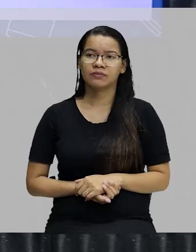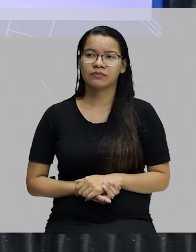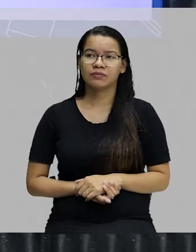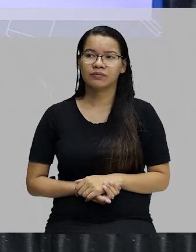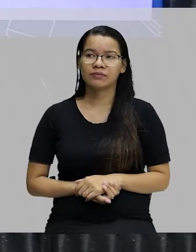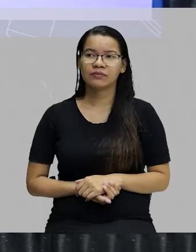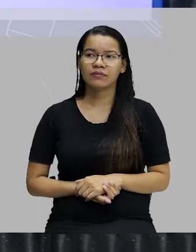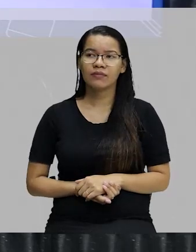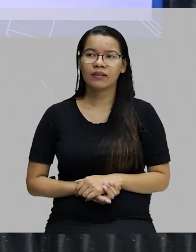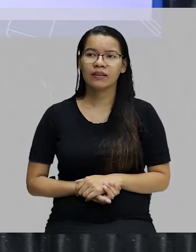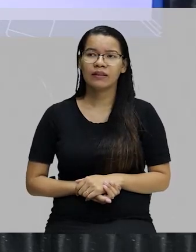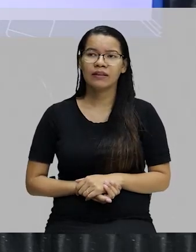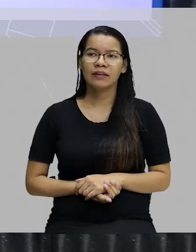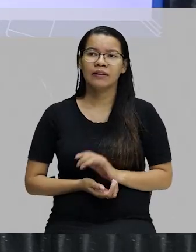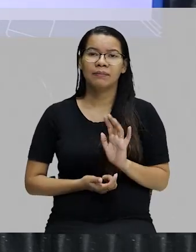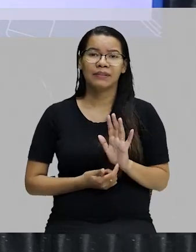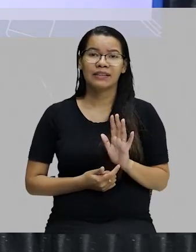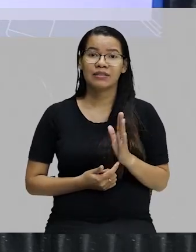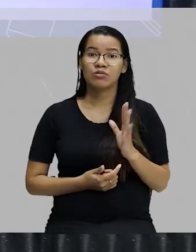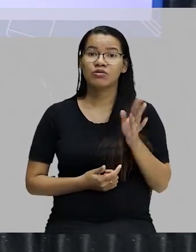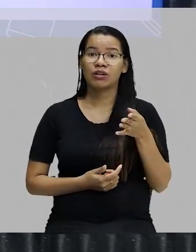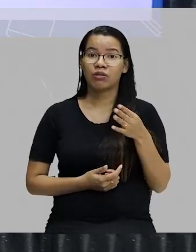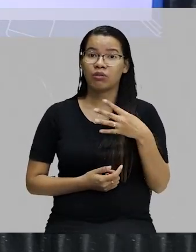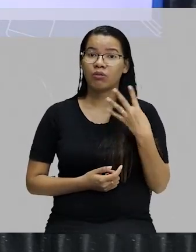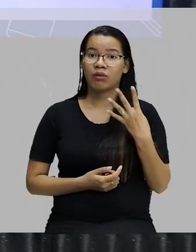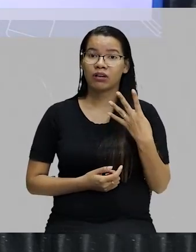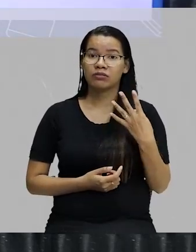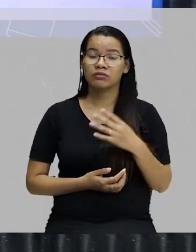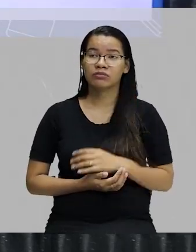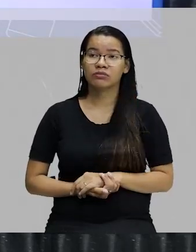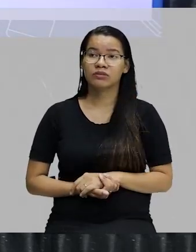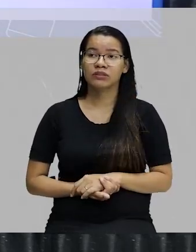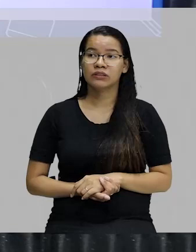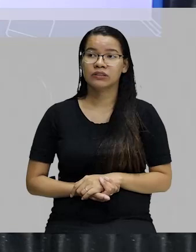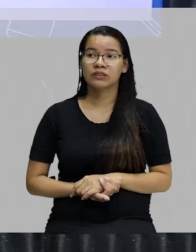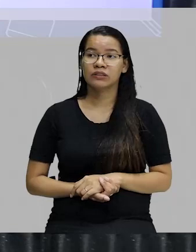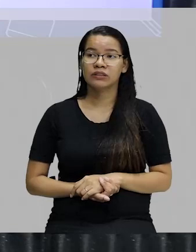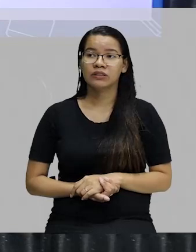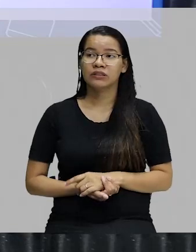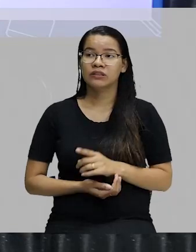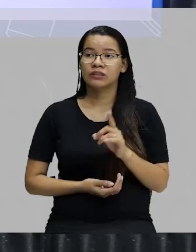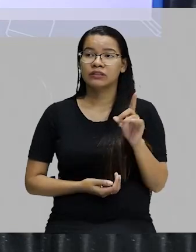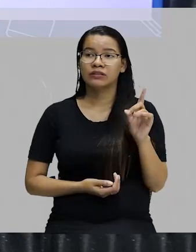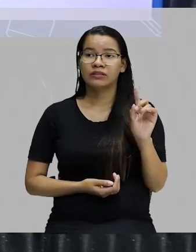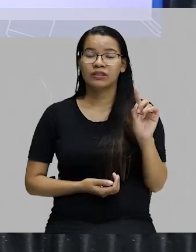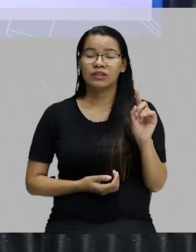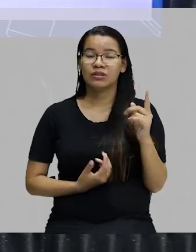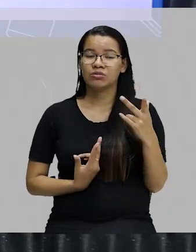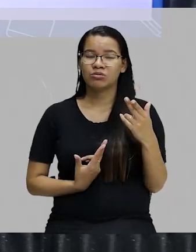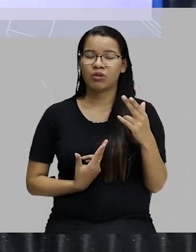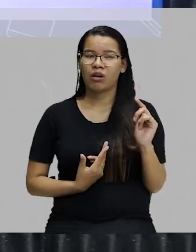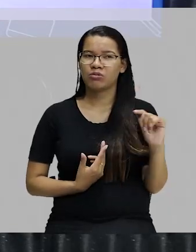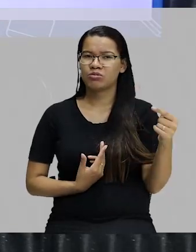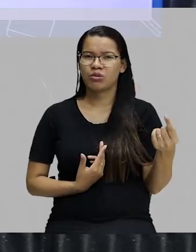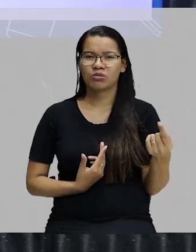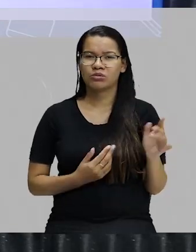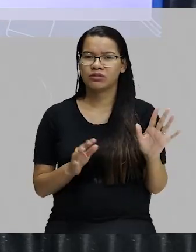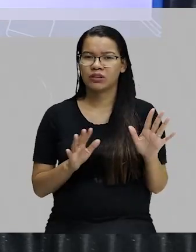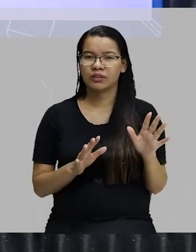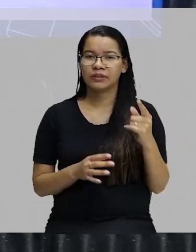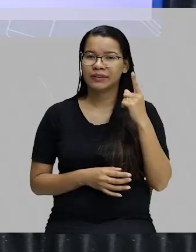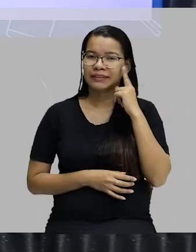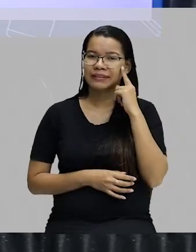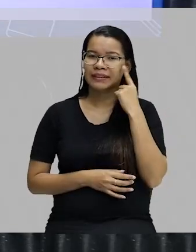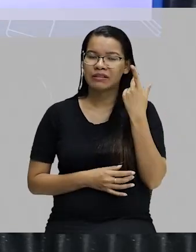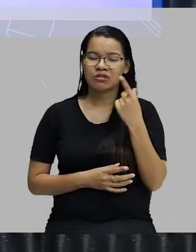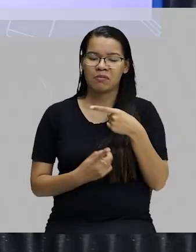2, né? E aqui apareceu o 4. E ainda assim não confirmaria para os outros. Então, essa ideia de somar com